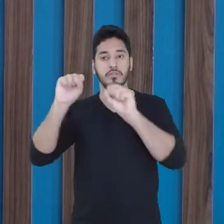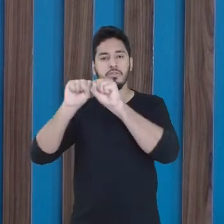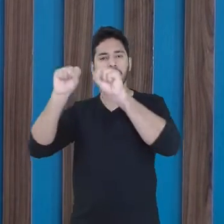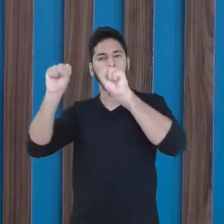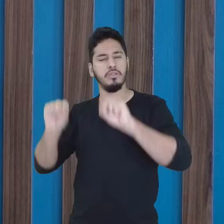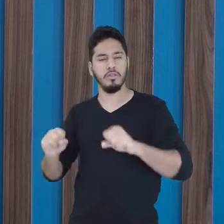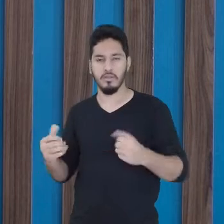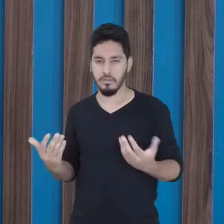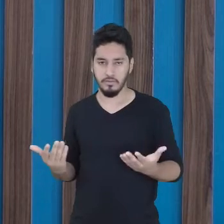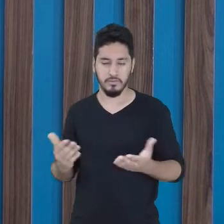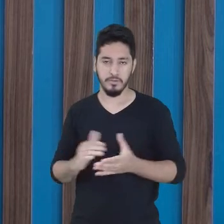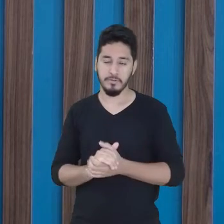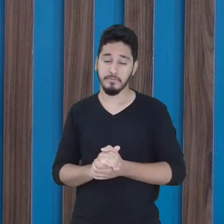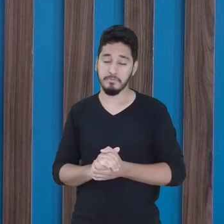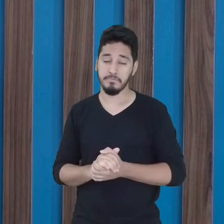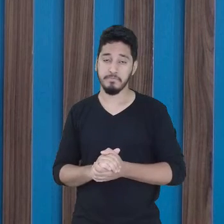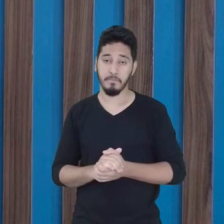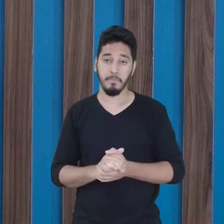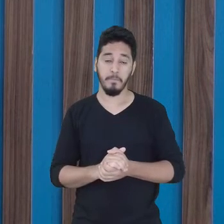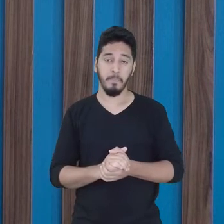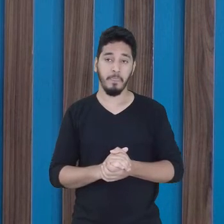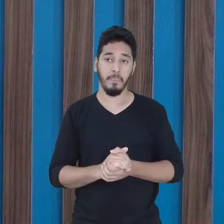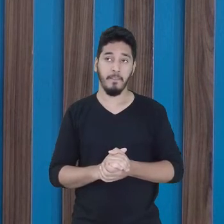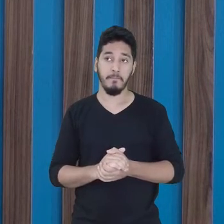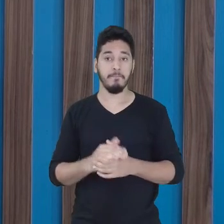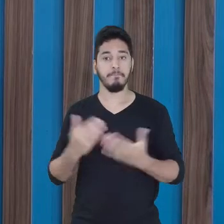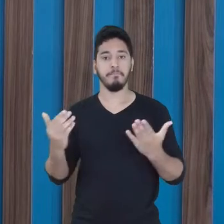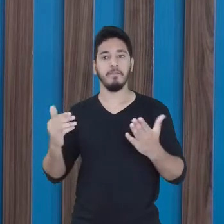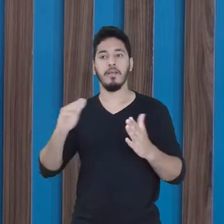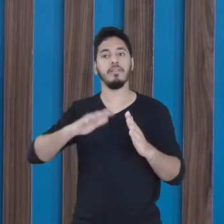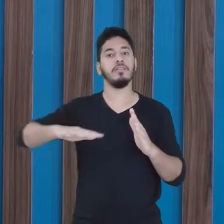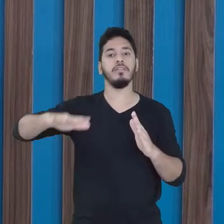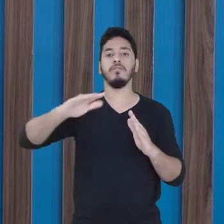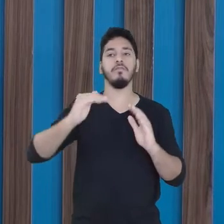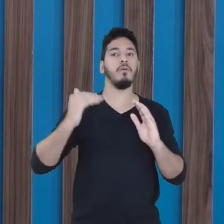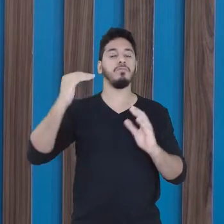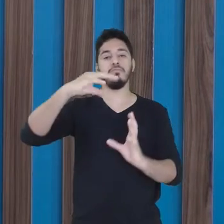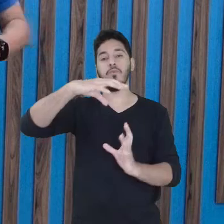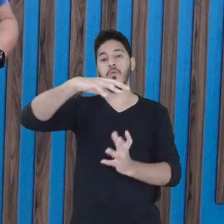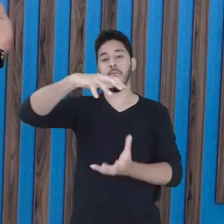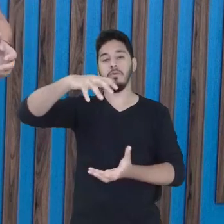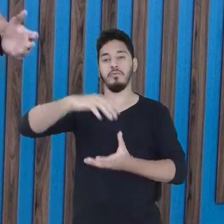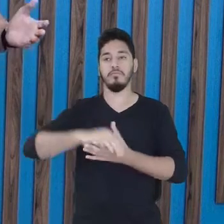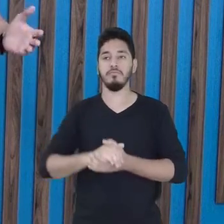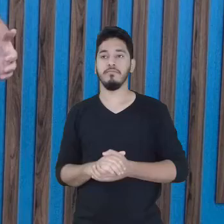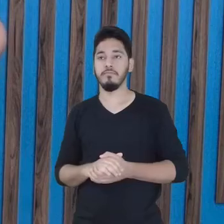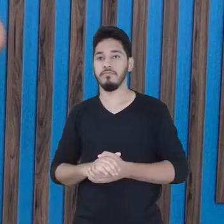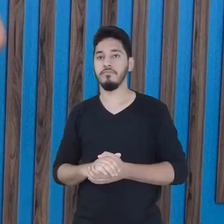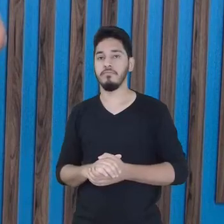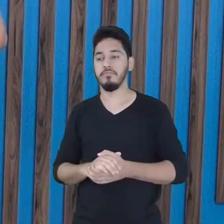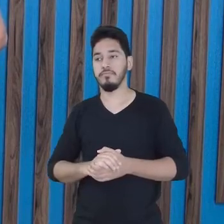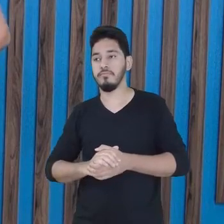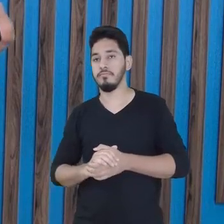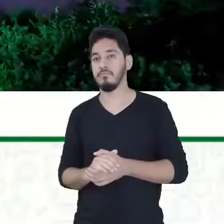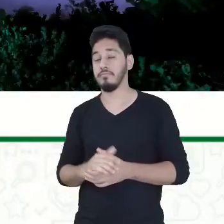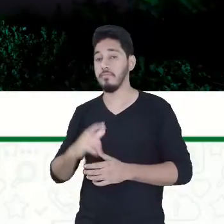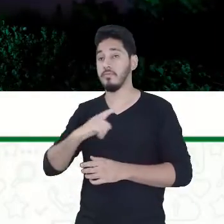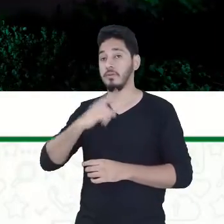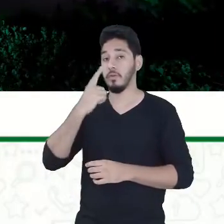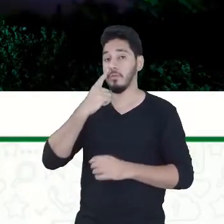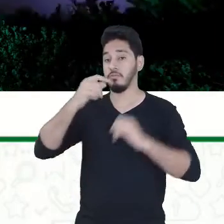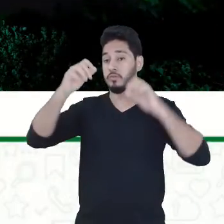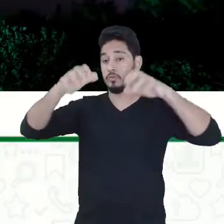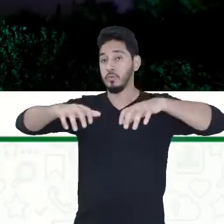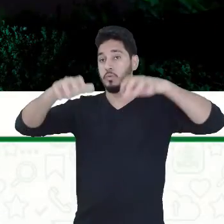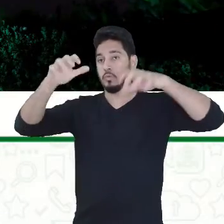sistema, enfim, é a nível global, né? Isso. Aí a gente traz aqui, por exemplo, essa chuva aí, ó,